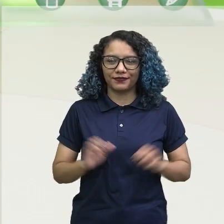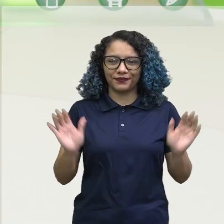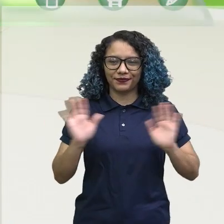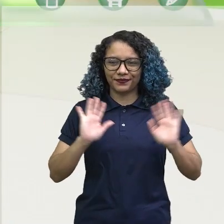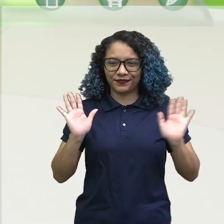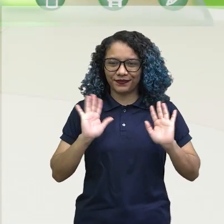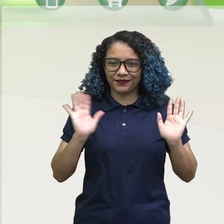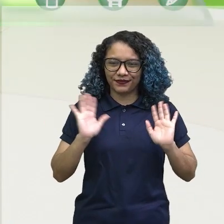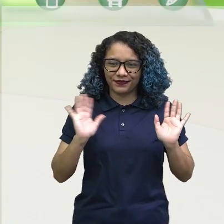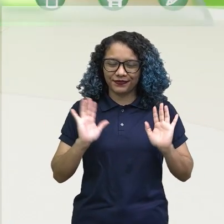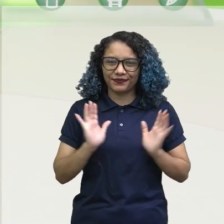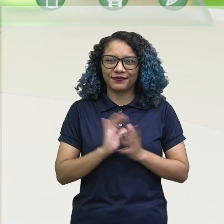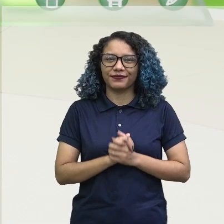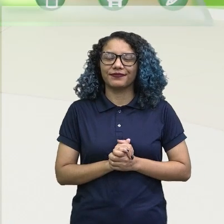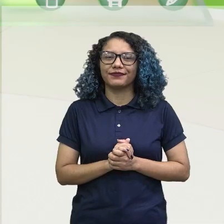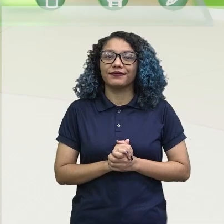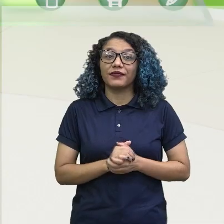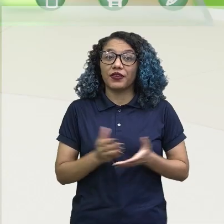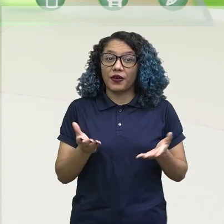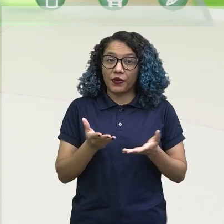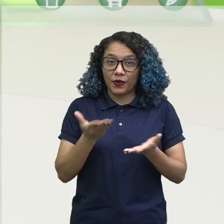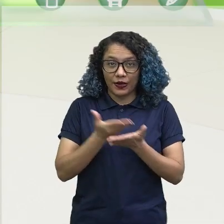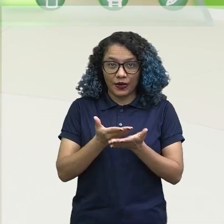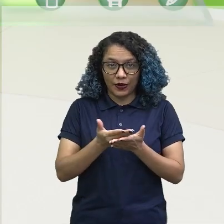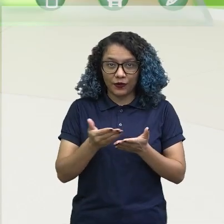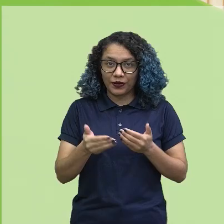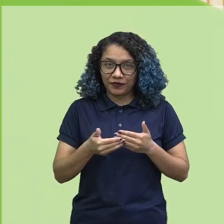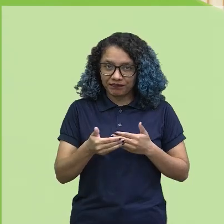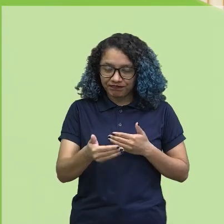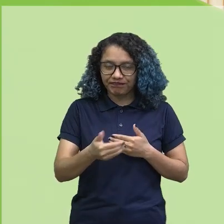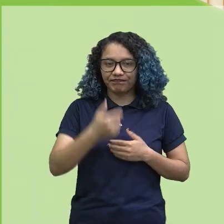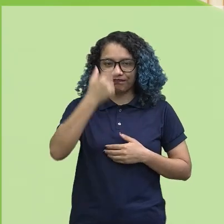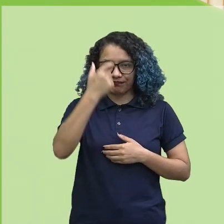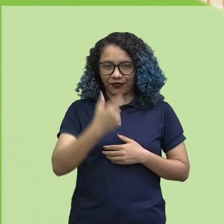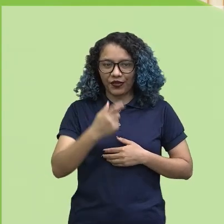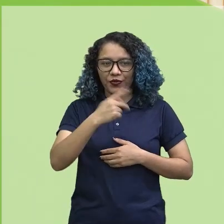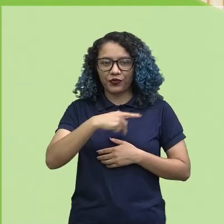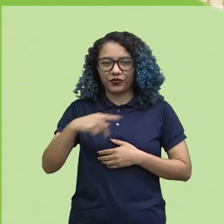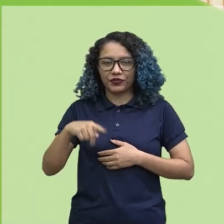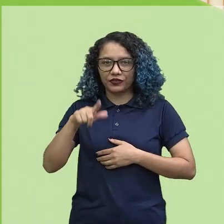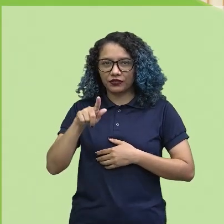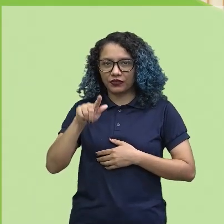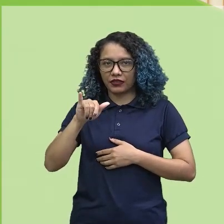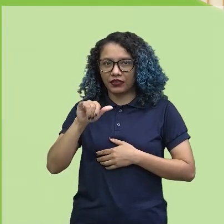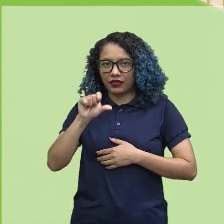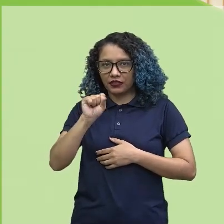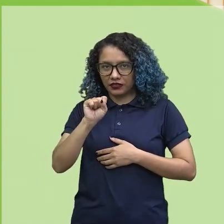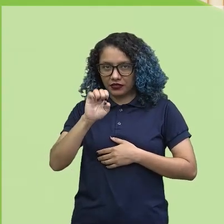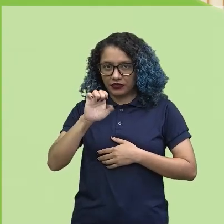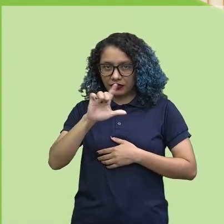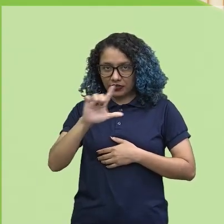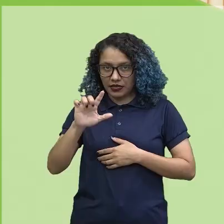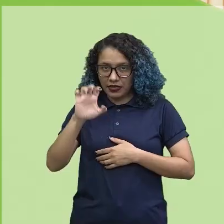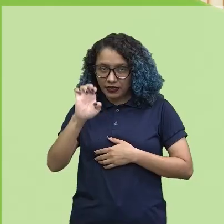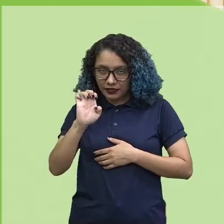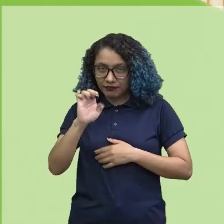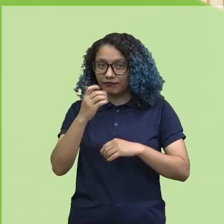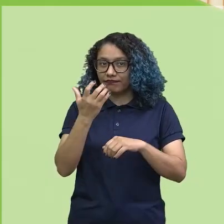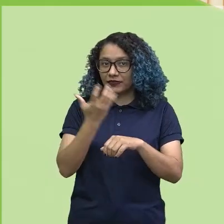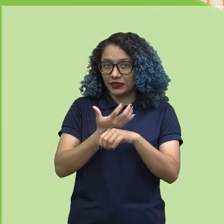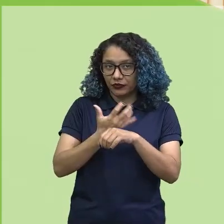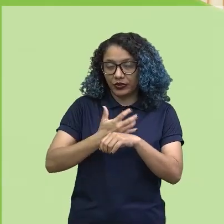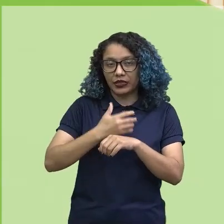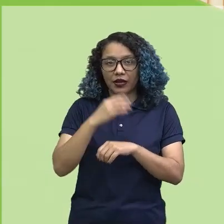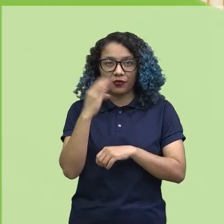Olá a todos, vamos dar início à nossa aula. Eu sou a professora Gisele Palmeira, professora do componente de